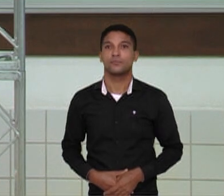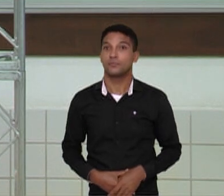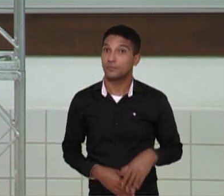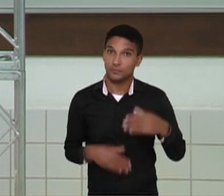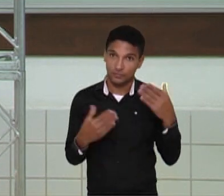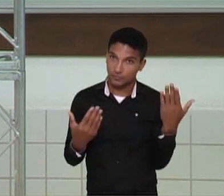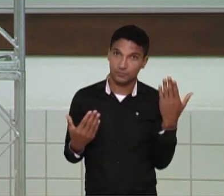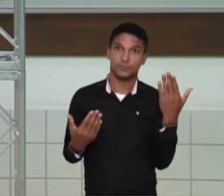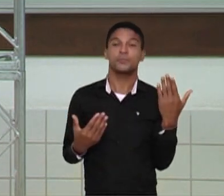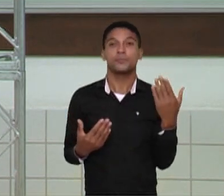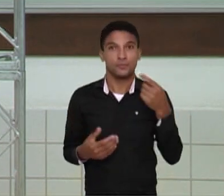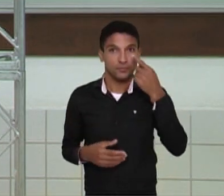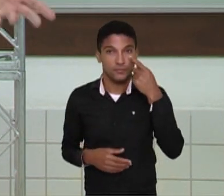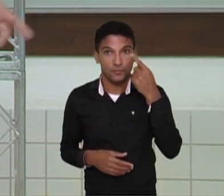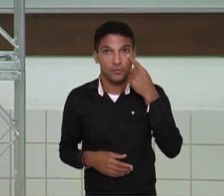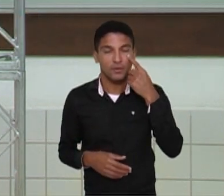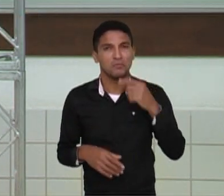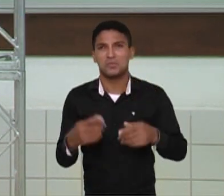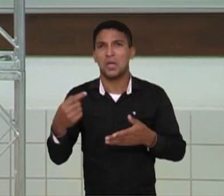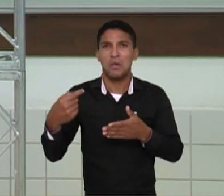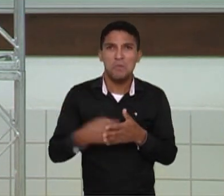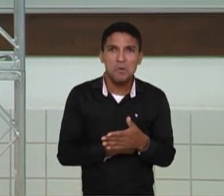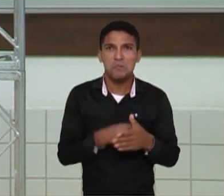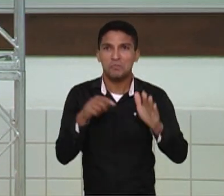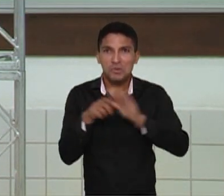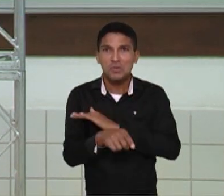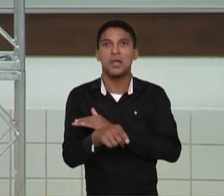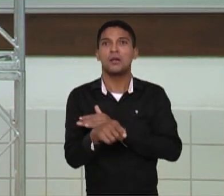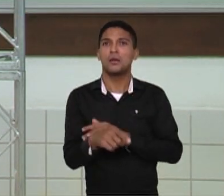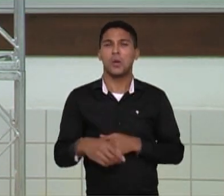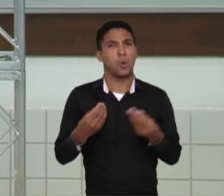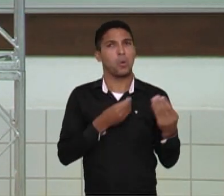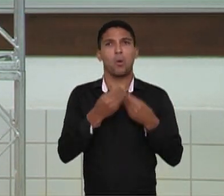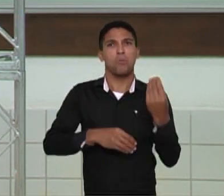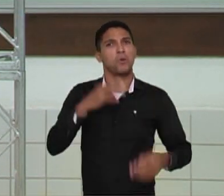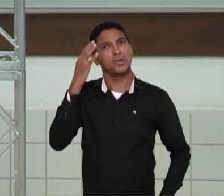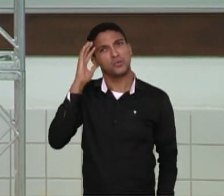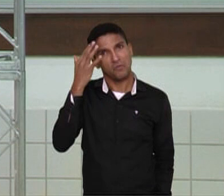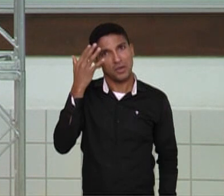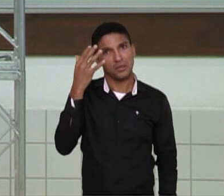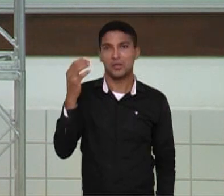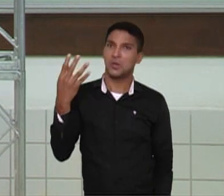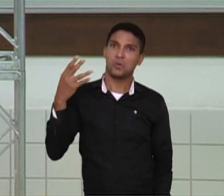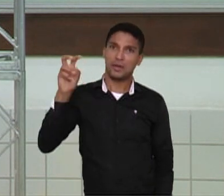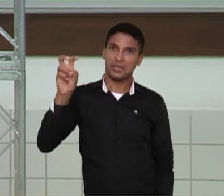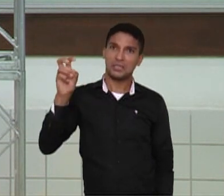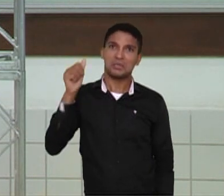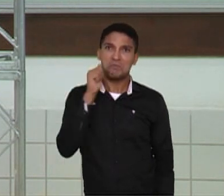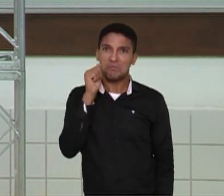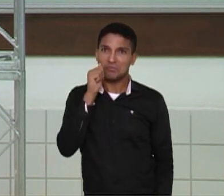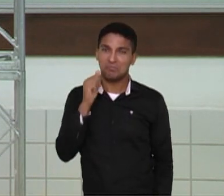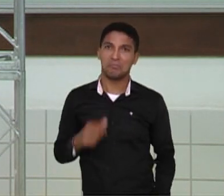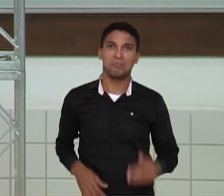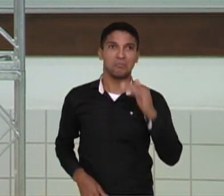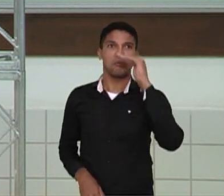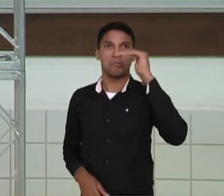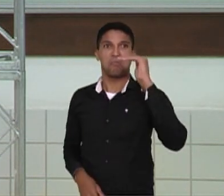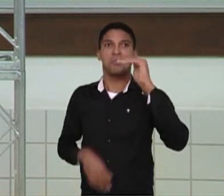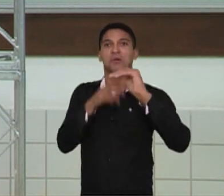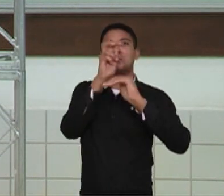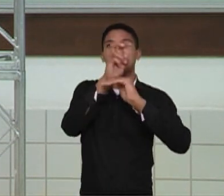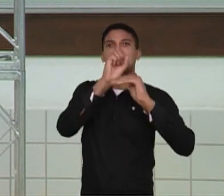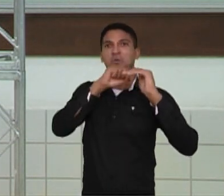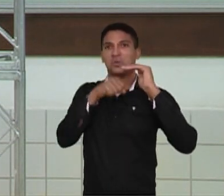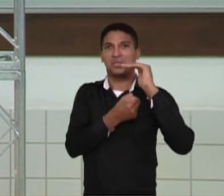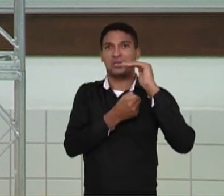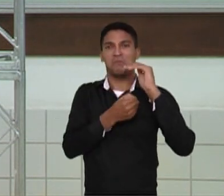Então, gente, aí você deve ficar se perguntando, pô, como é que o professor vai resolver isso aí agora, né? Será que ele vai usar um X, colocar um X na história? Eu